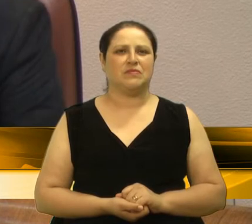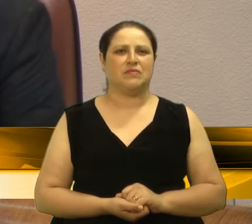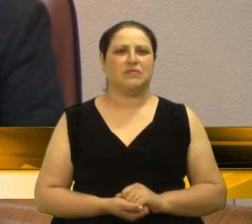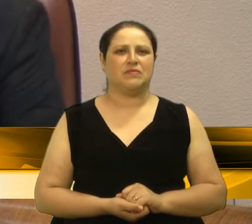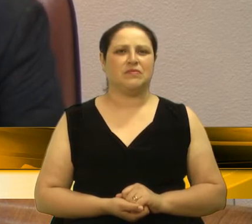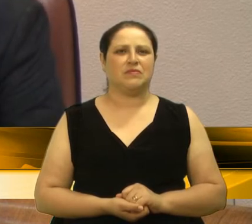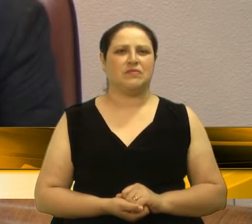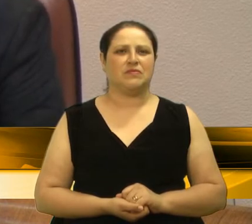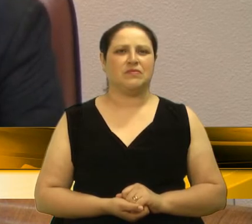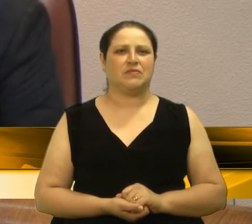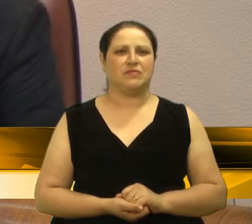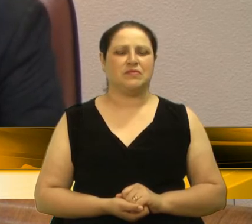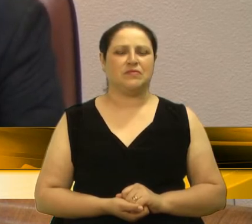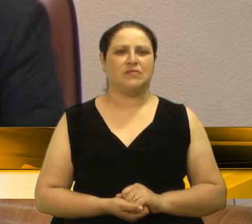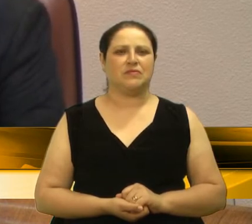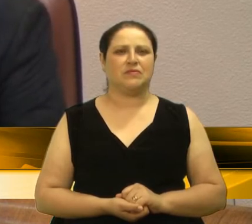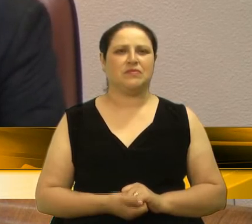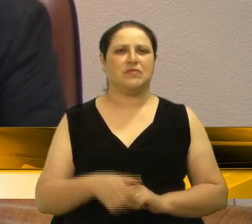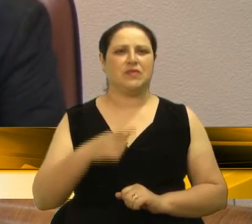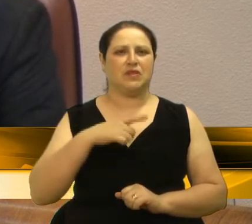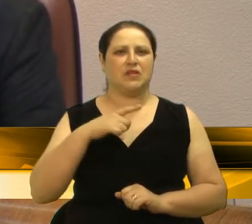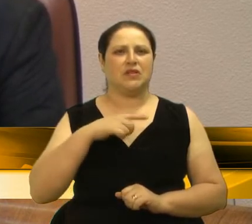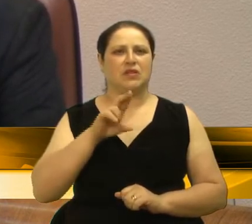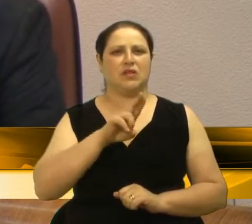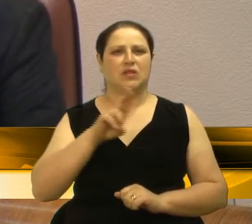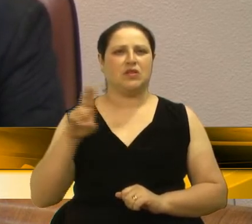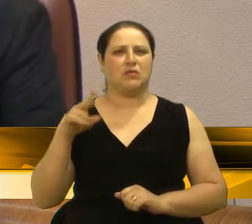057.550.930-91 e no RG sob o número